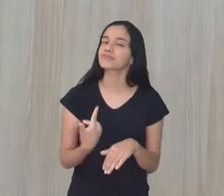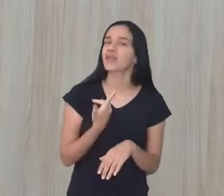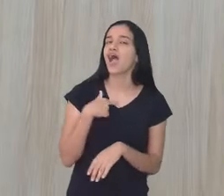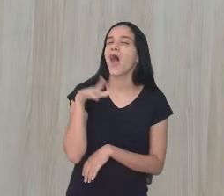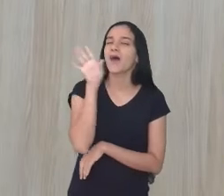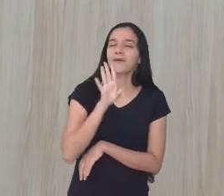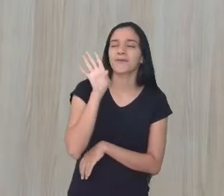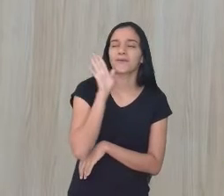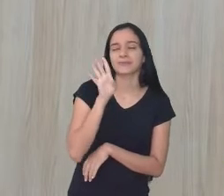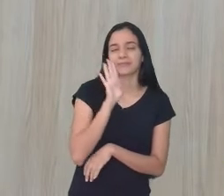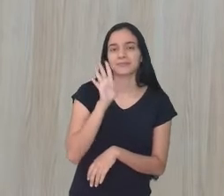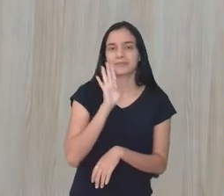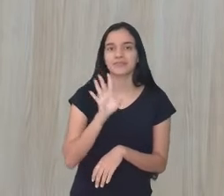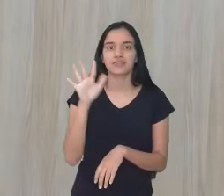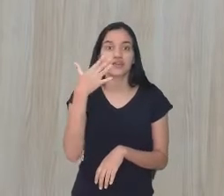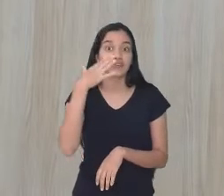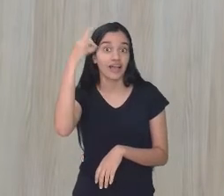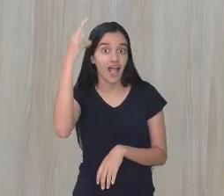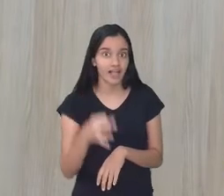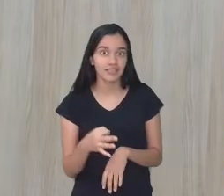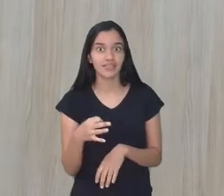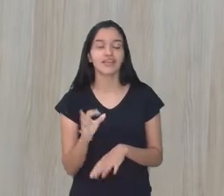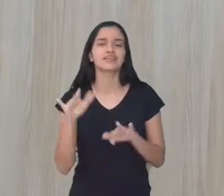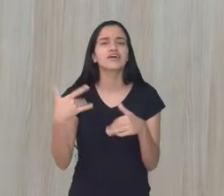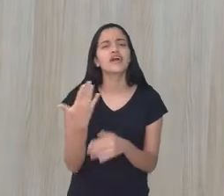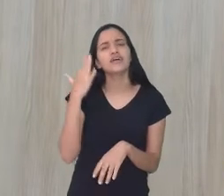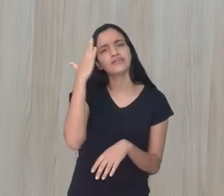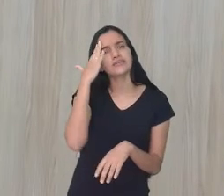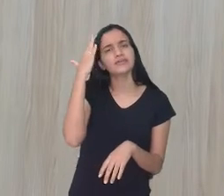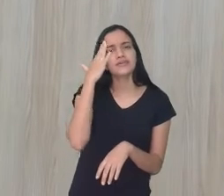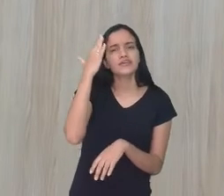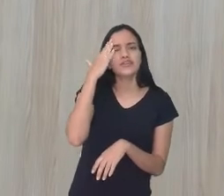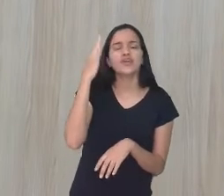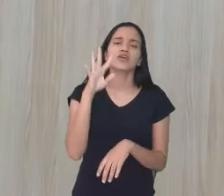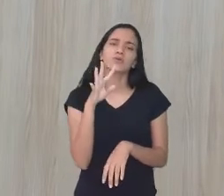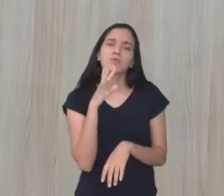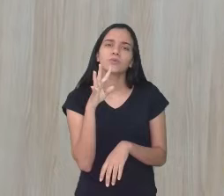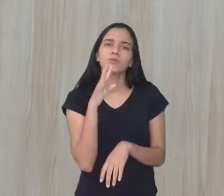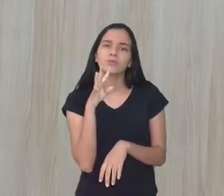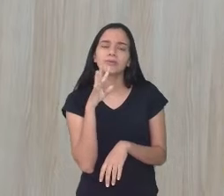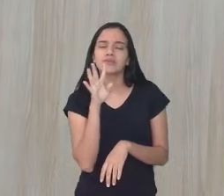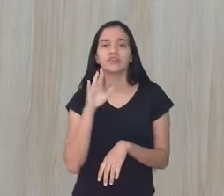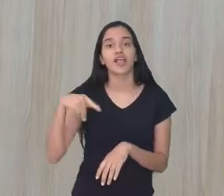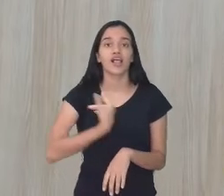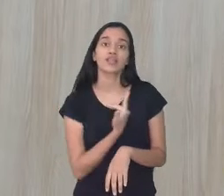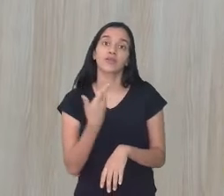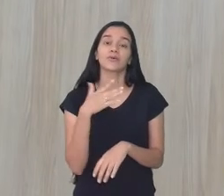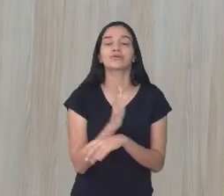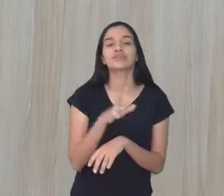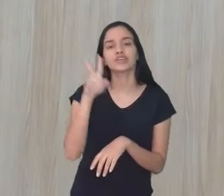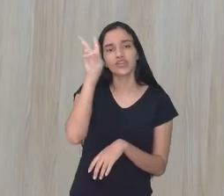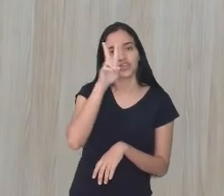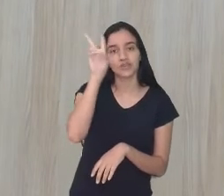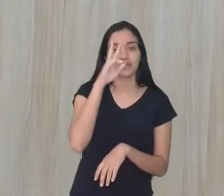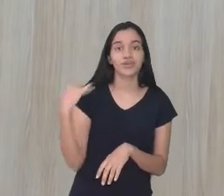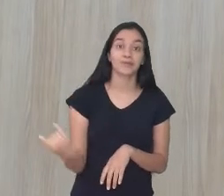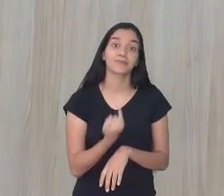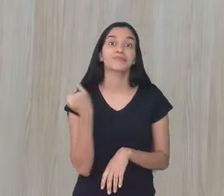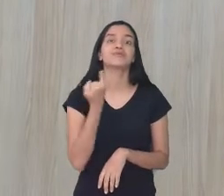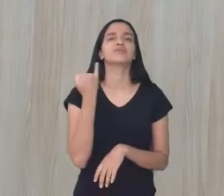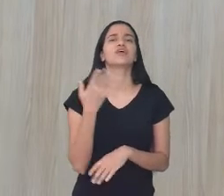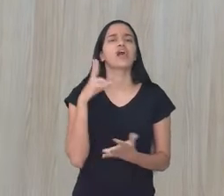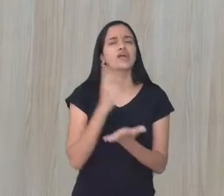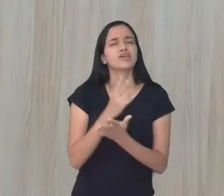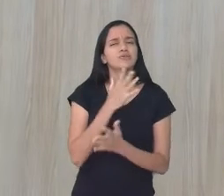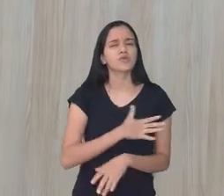que legal a gente ficar atento aí, né? Entender, conhecer a nossa história é muito importante, né? E a gente